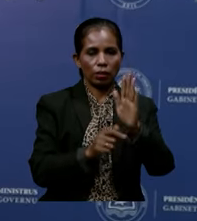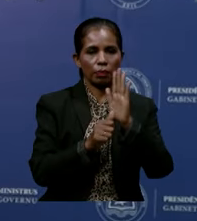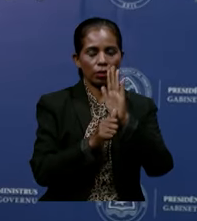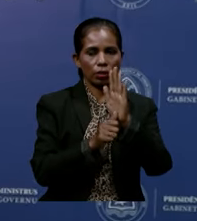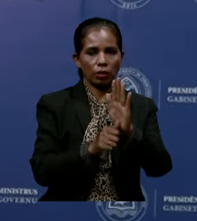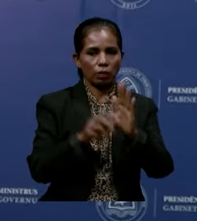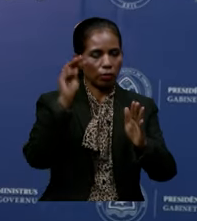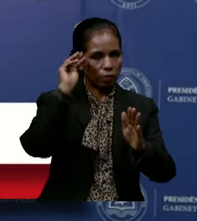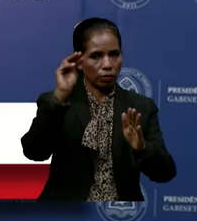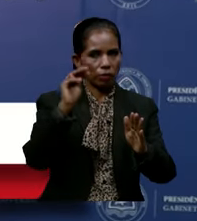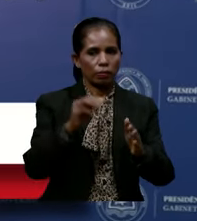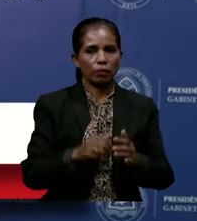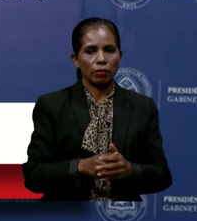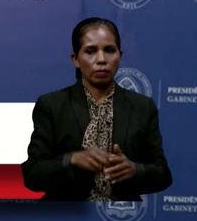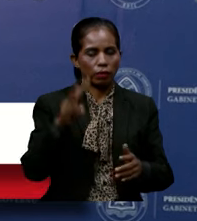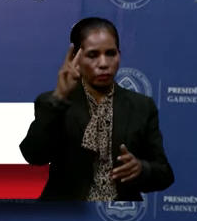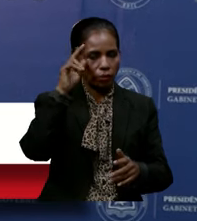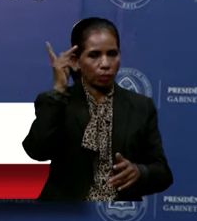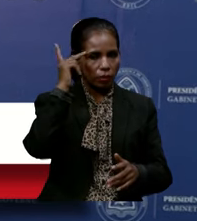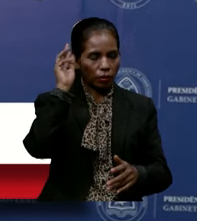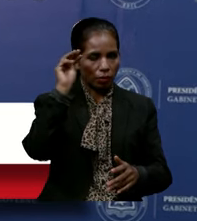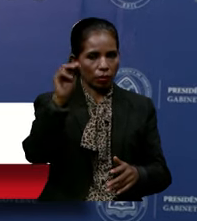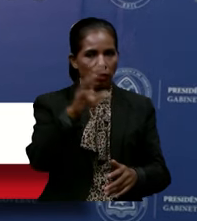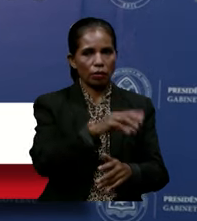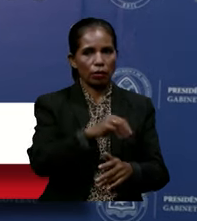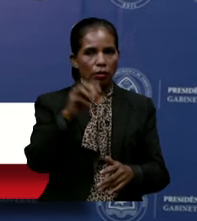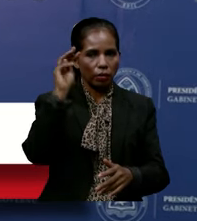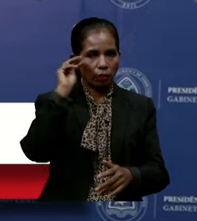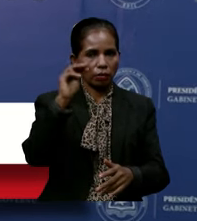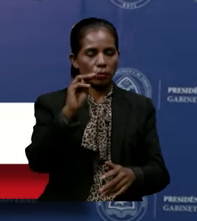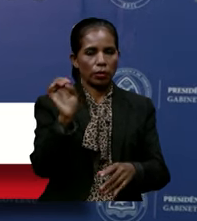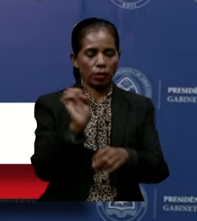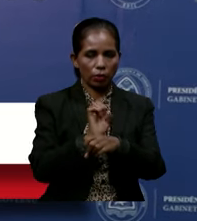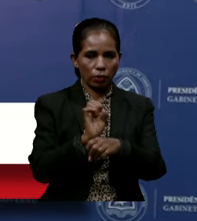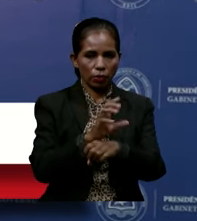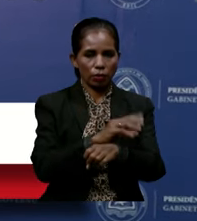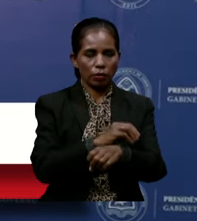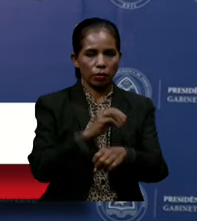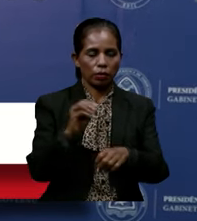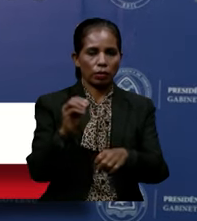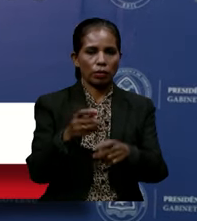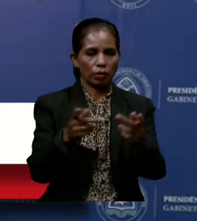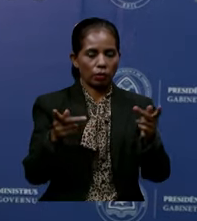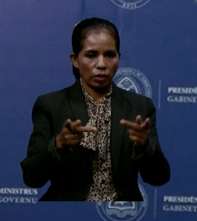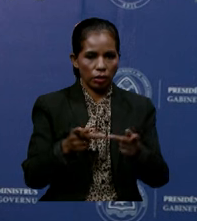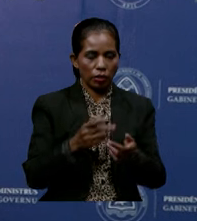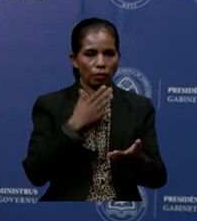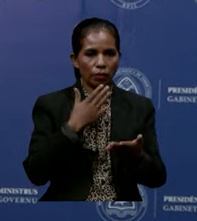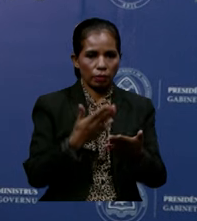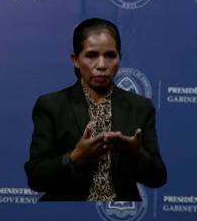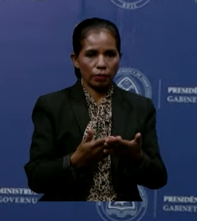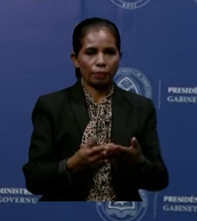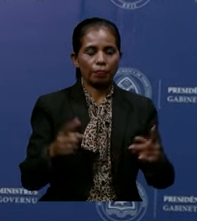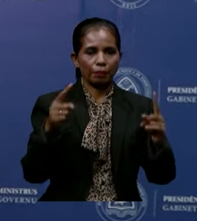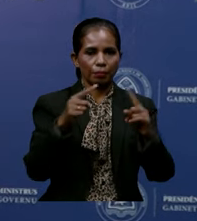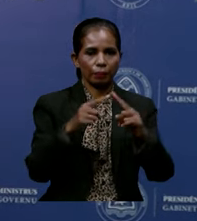Ministro, na FATEN, o Vice-Primeiro-Ministro, Ministro coordenador Assunto Econômico, Ministro do Turismo e Ambiente Nian,